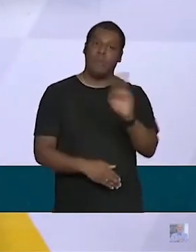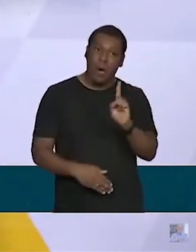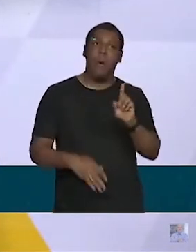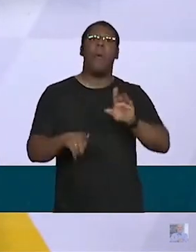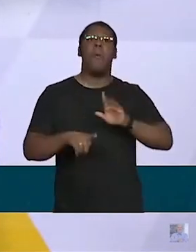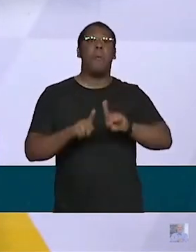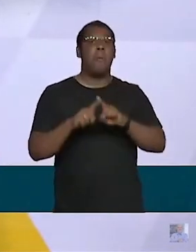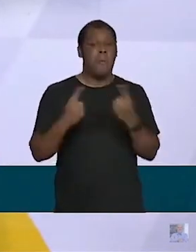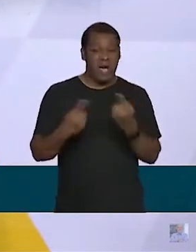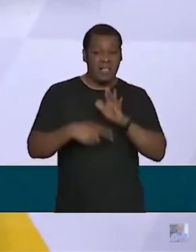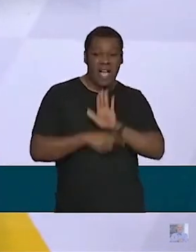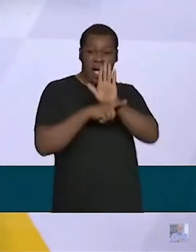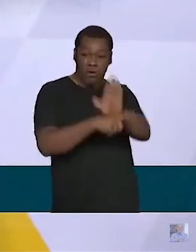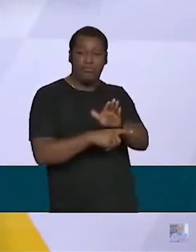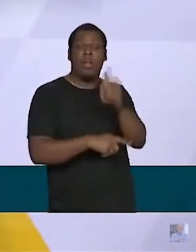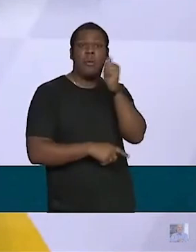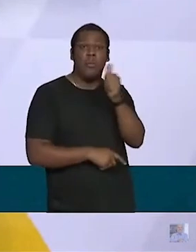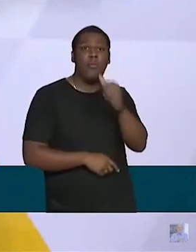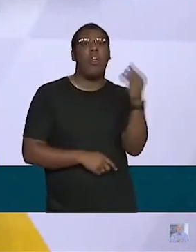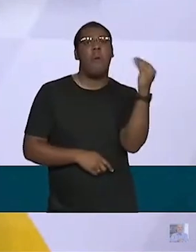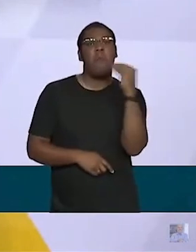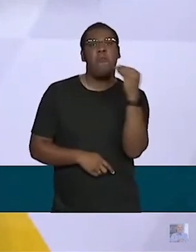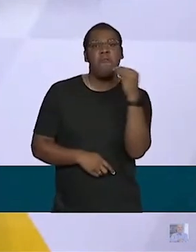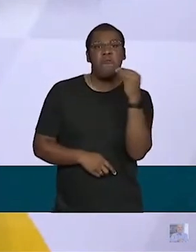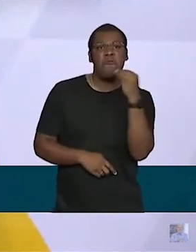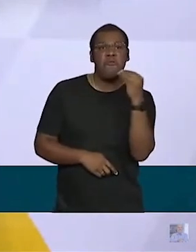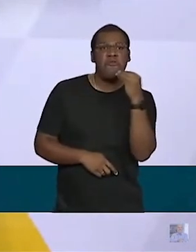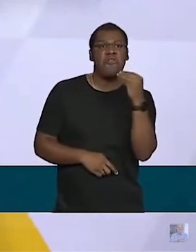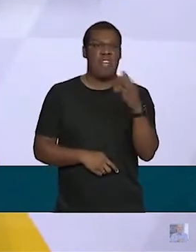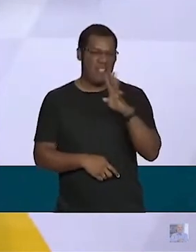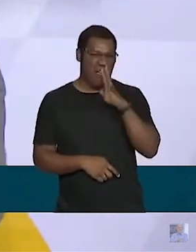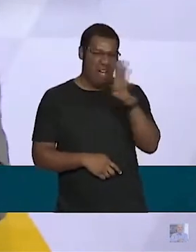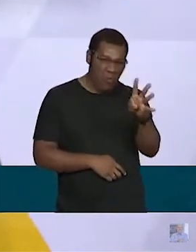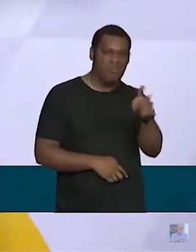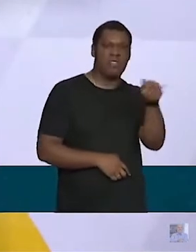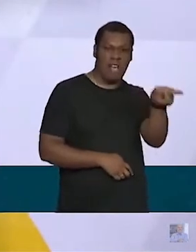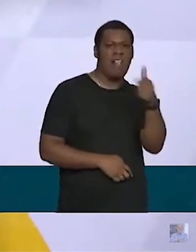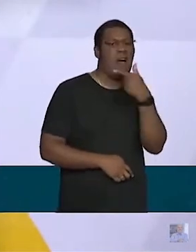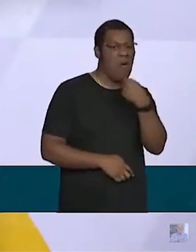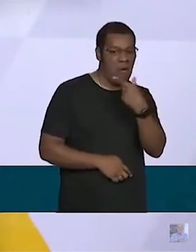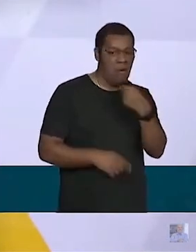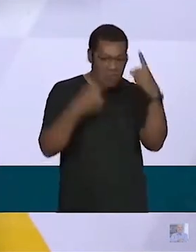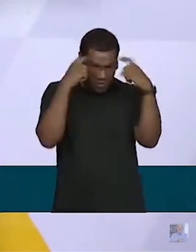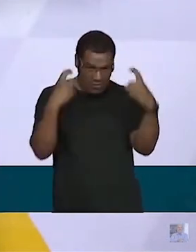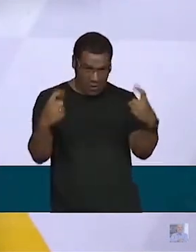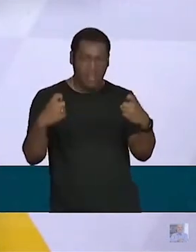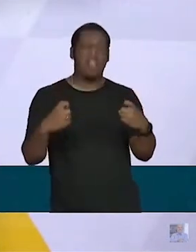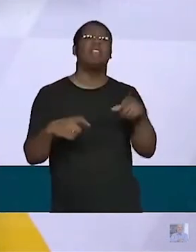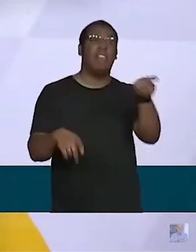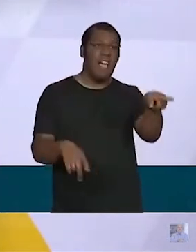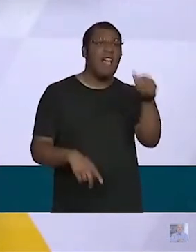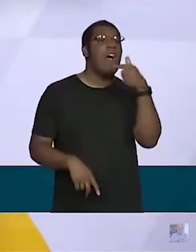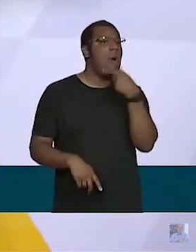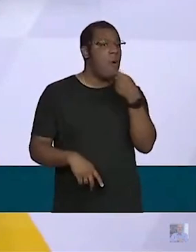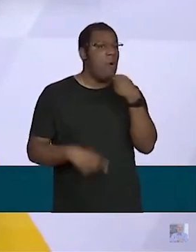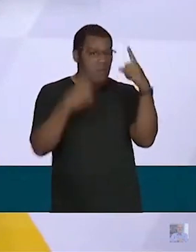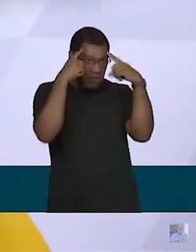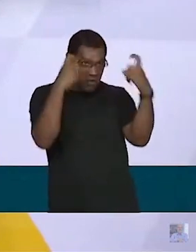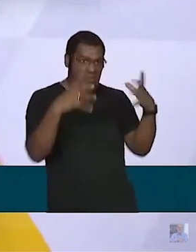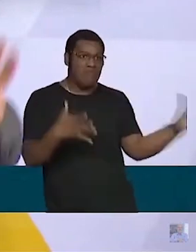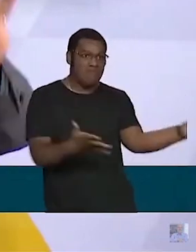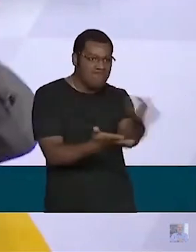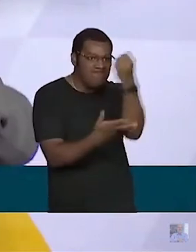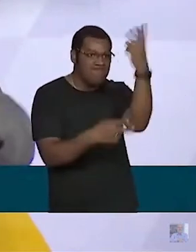mulheres de ter onde denunciar e nós vamos ter que criar leis mais duras para prender um cidadão se a gente tiver que